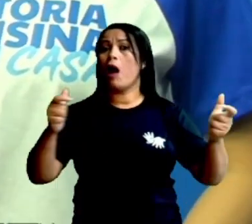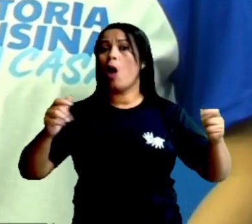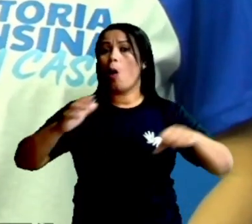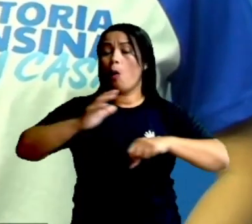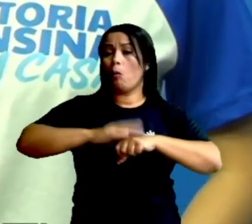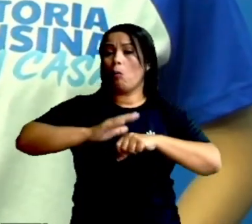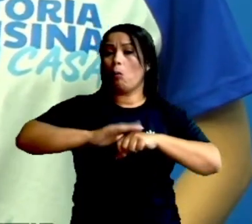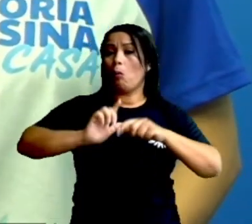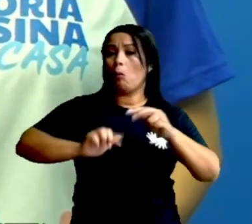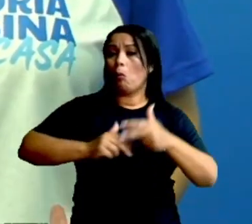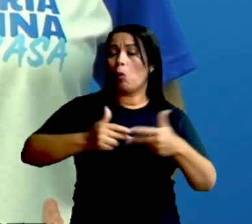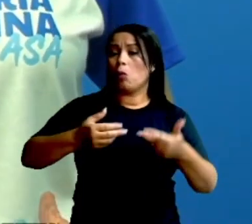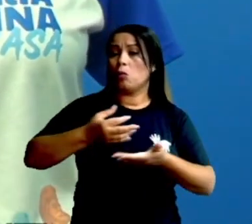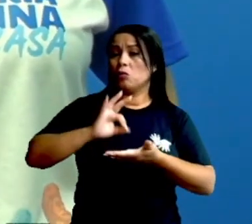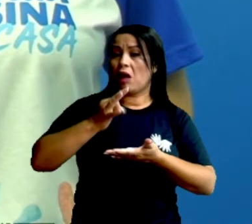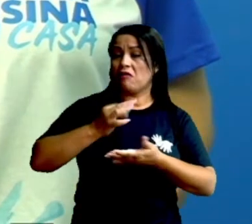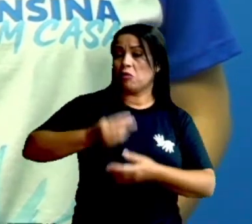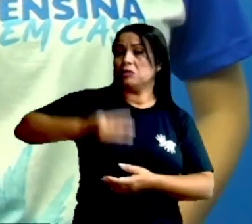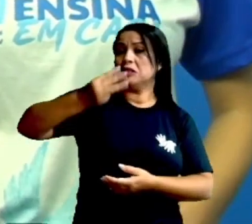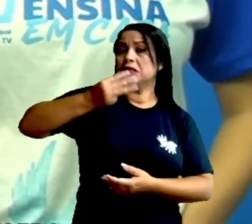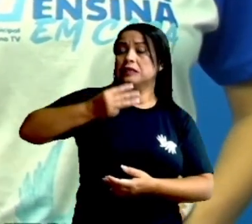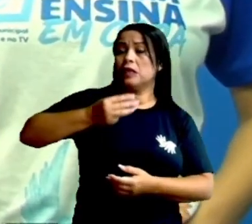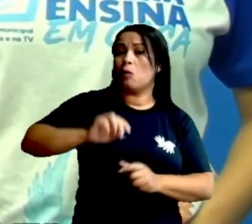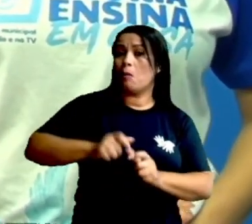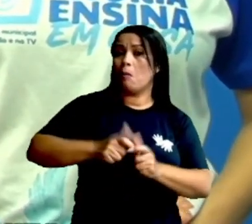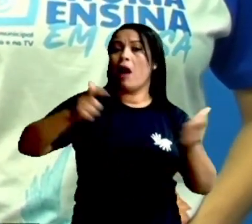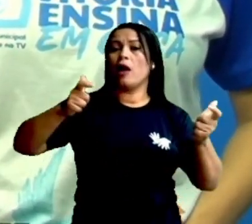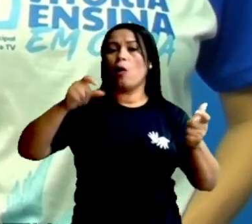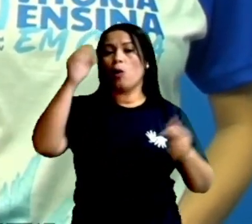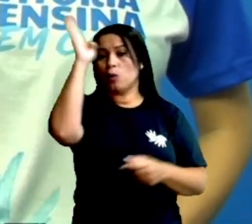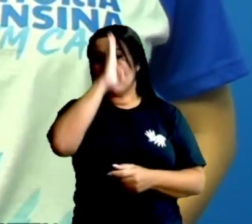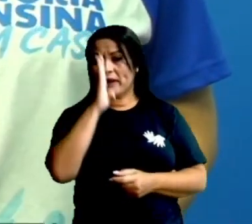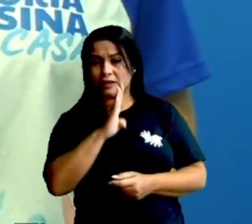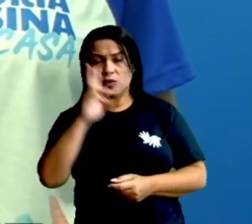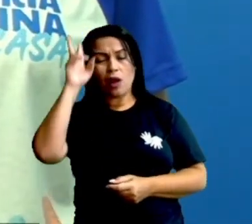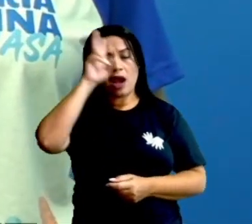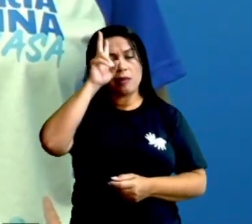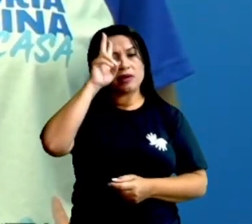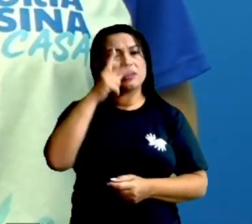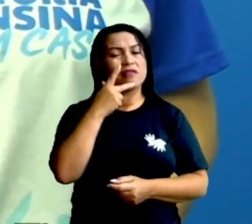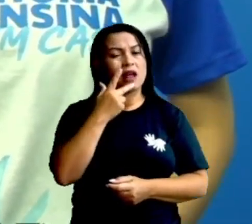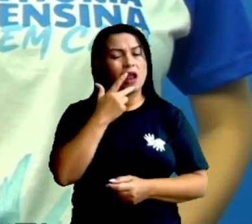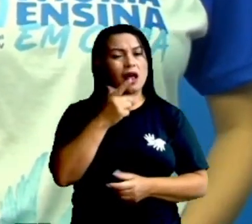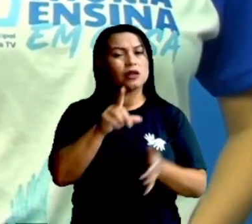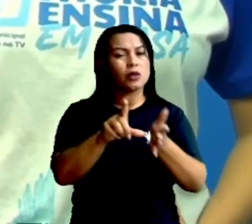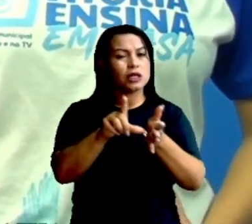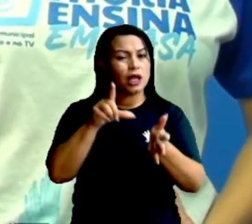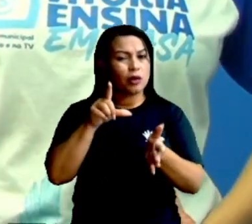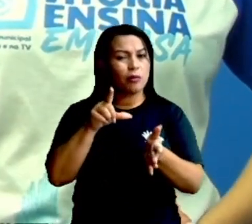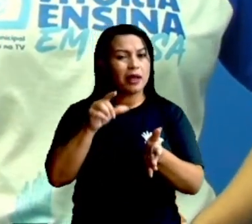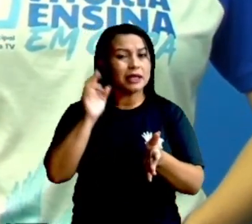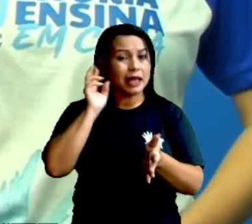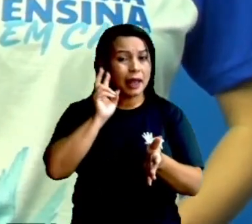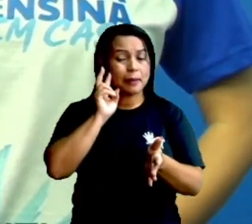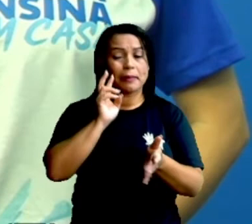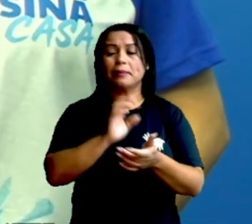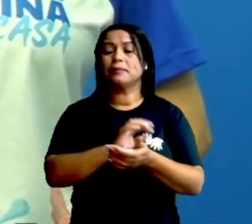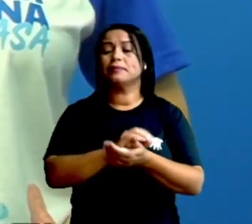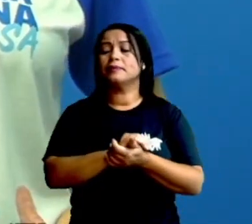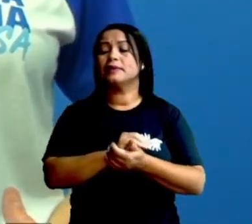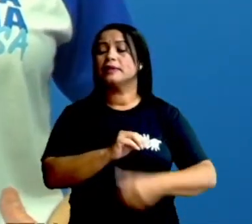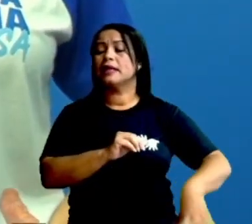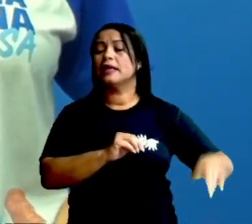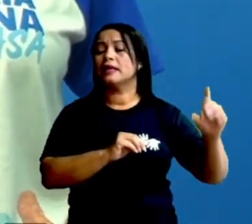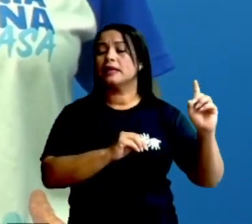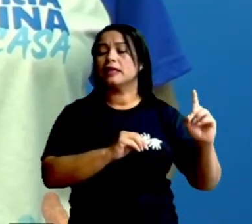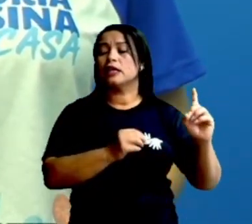do produto. Será que foi o terceiro maior produtor? Lembram do que eu falei anteriormente? E